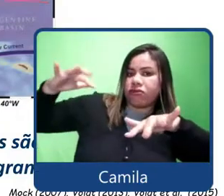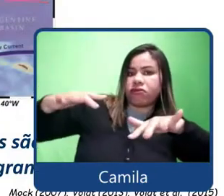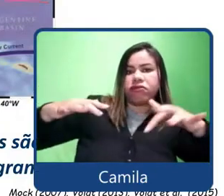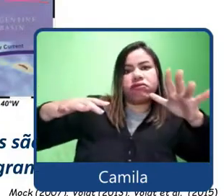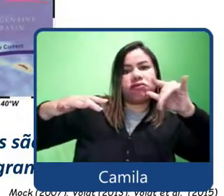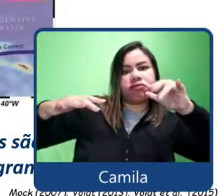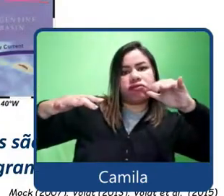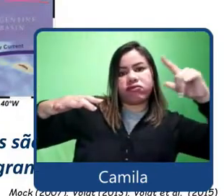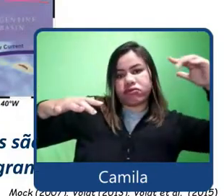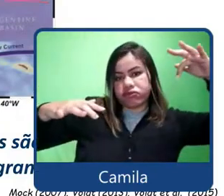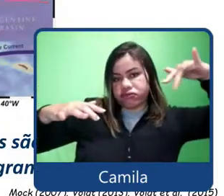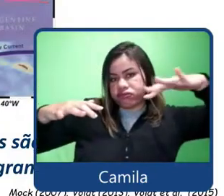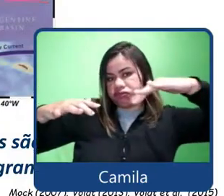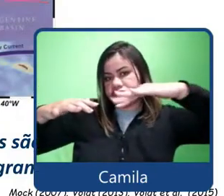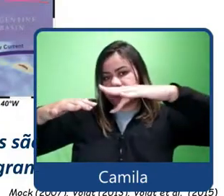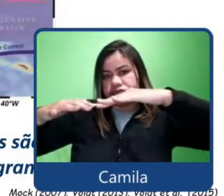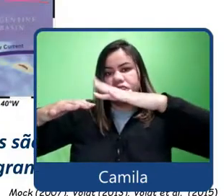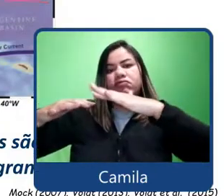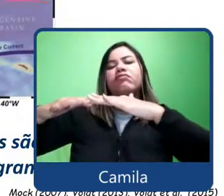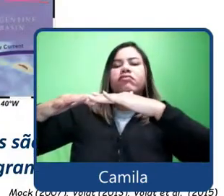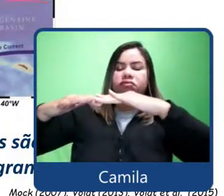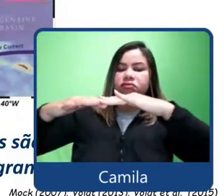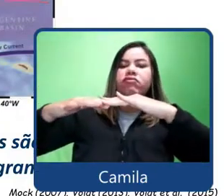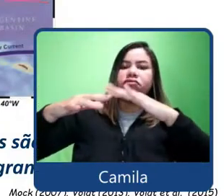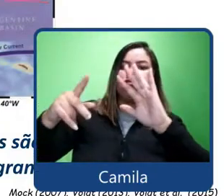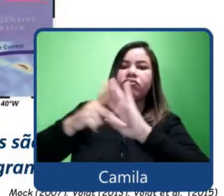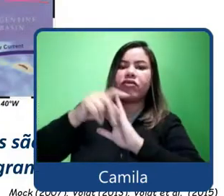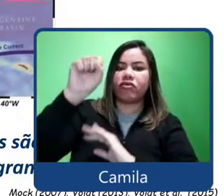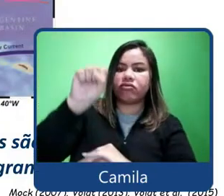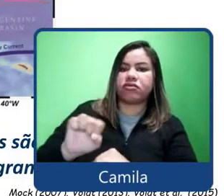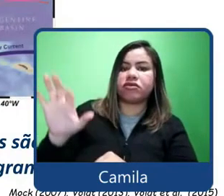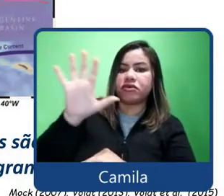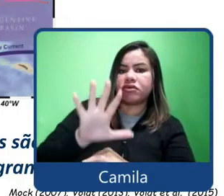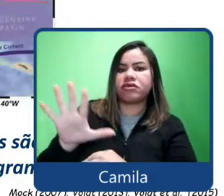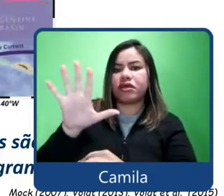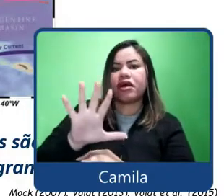da porção sudeste da América do Sul. E vejam que nós